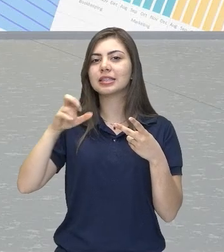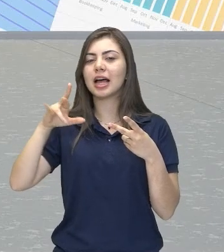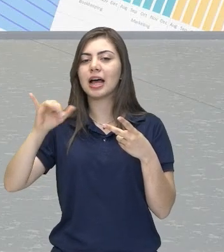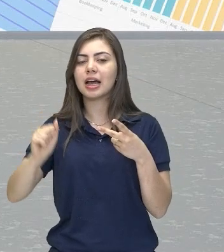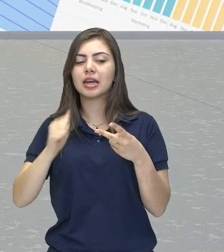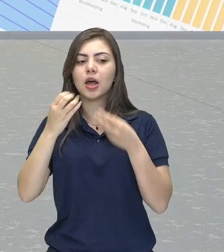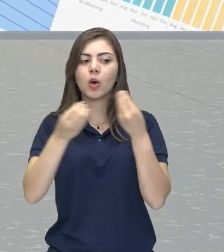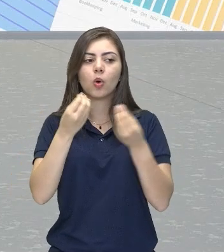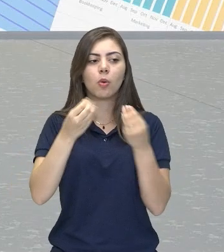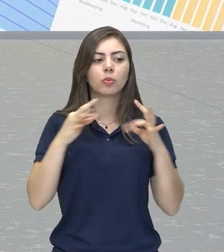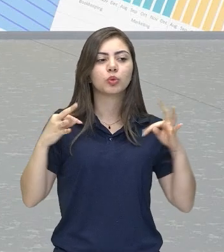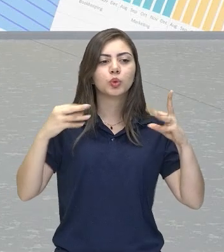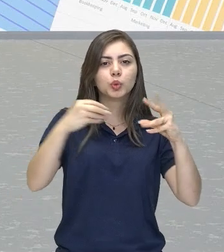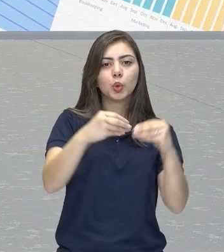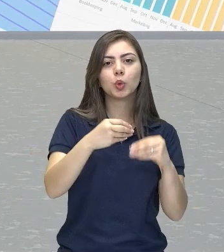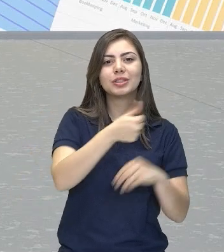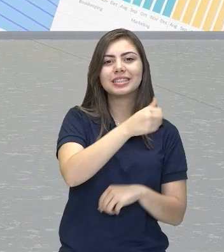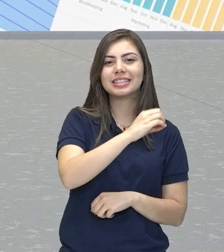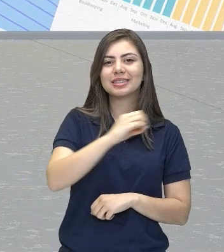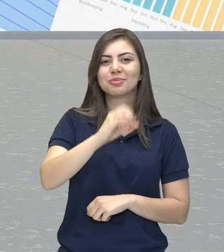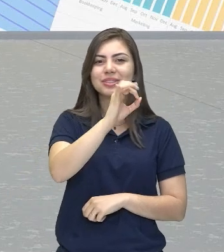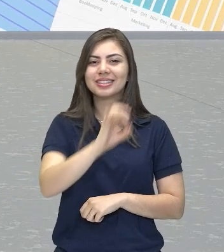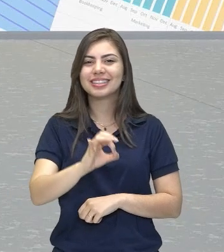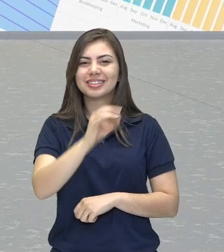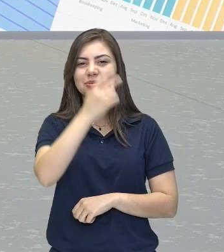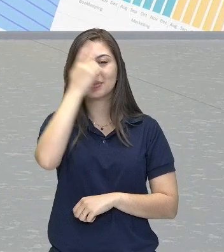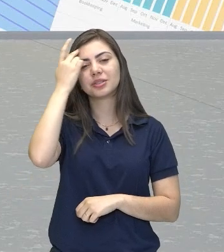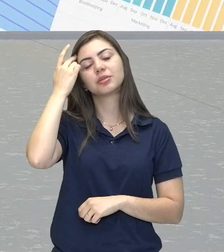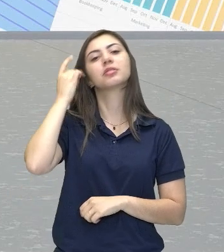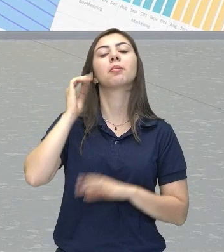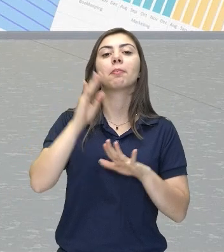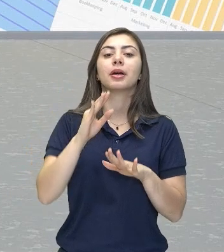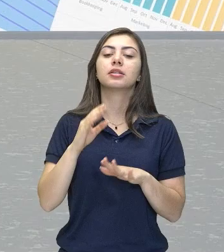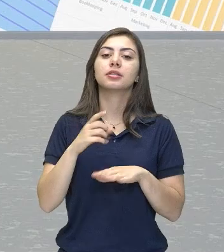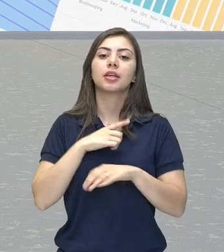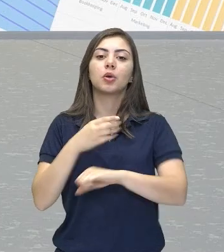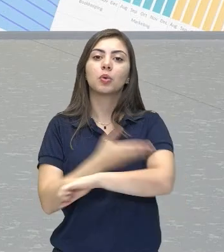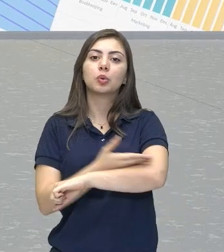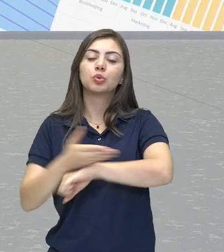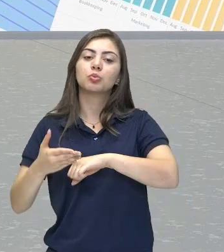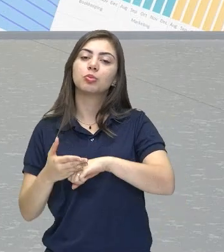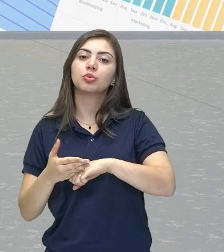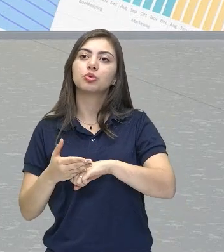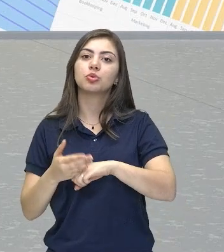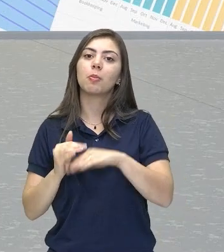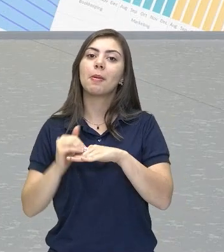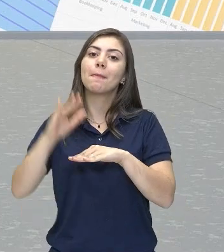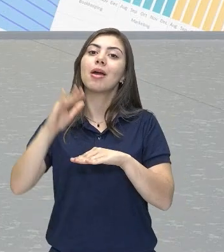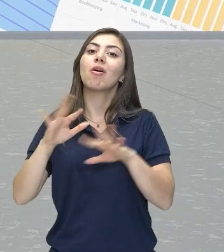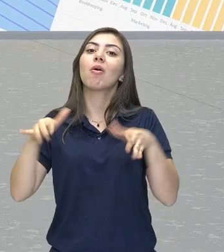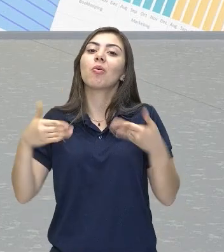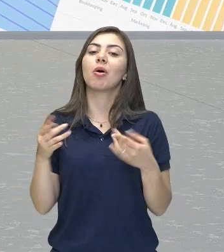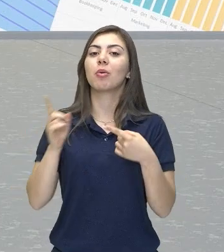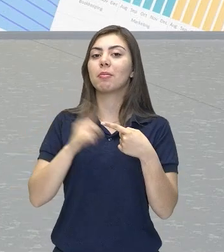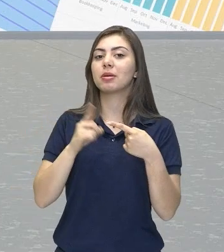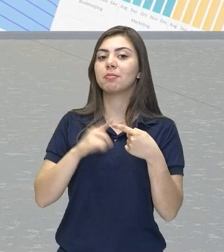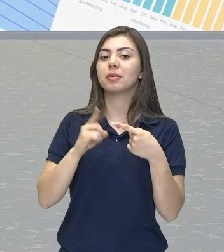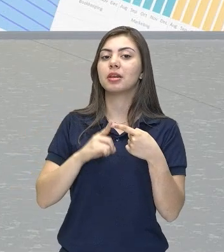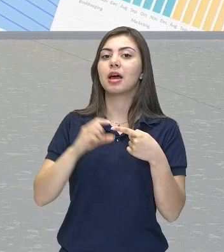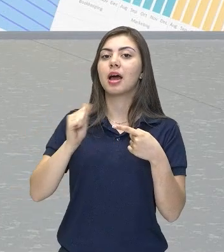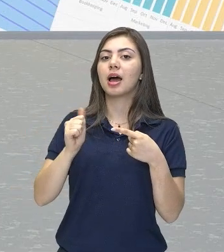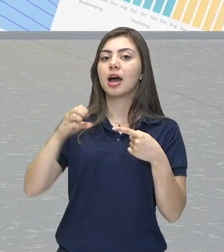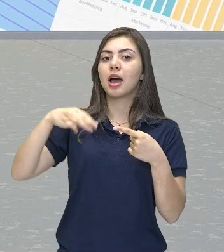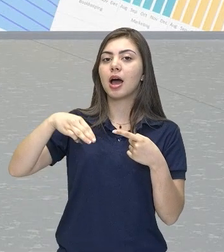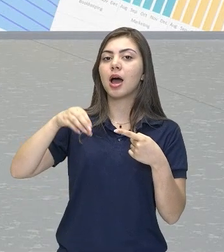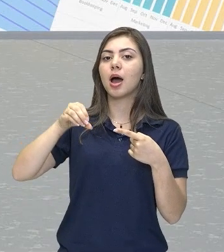pessoas. O que é mais comum é o primeiro tipo, né, que é a pesquisa amostral. Isso a gente vê bastante durante